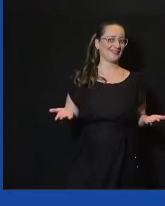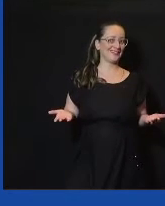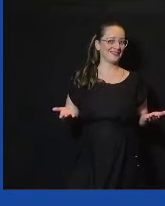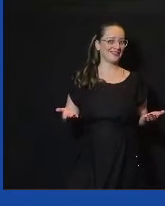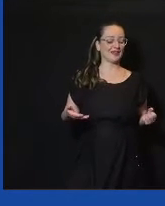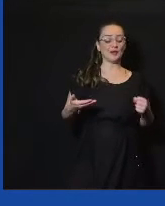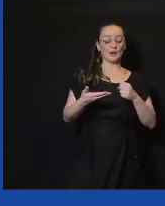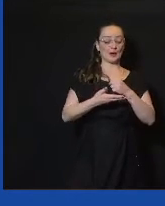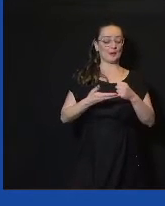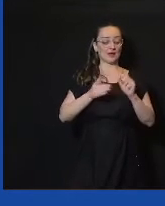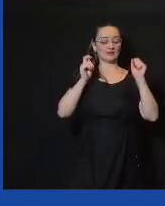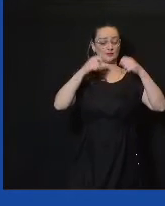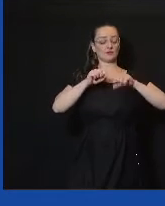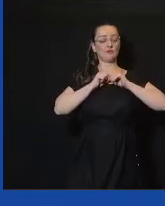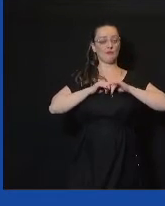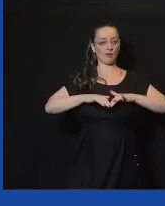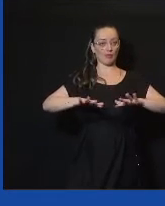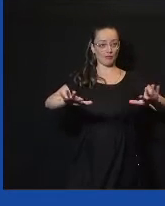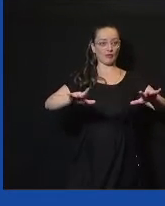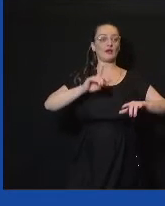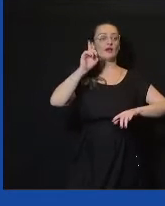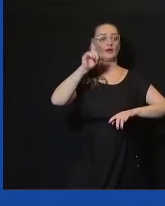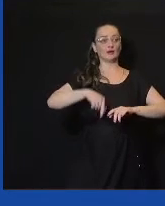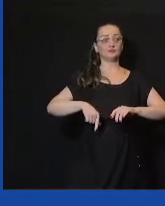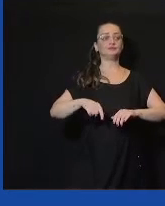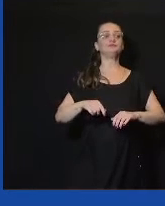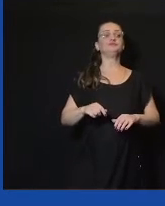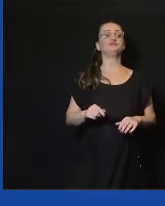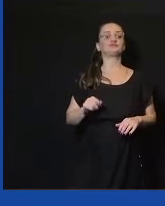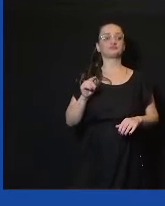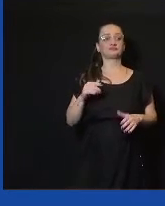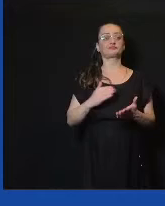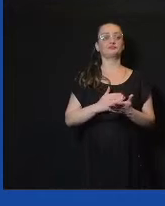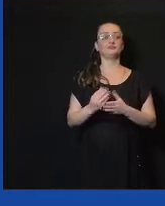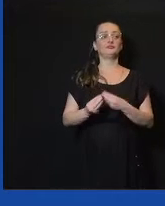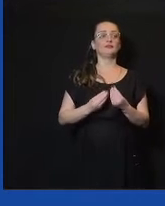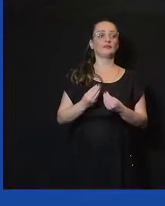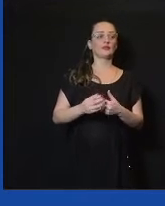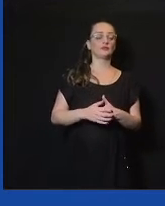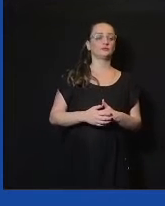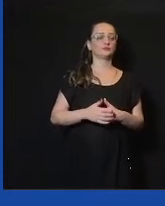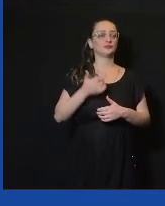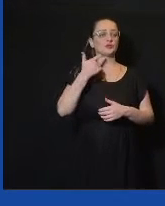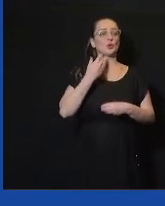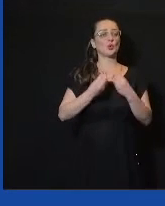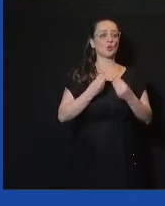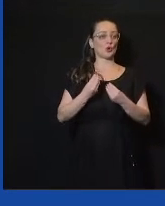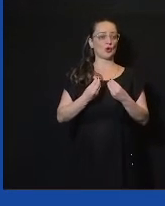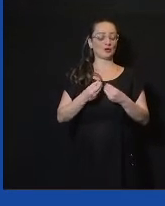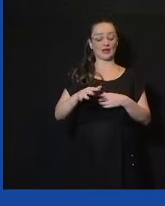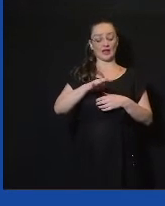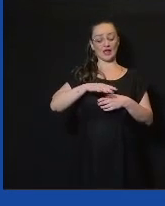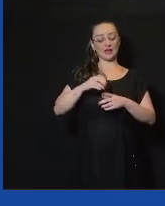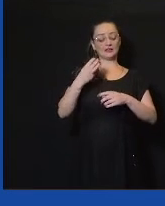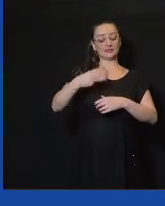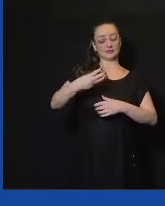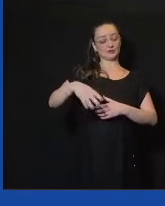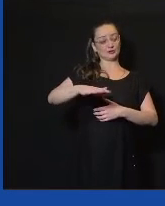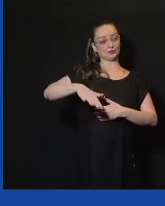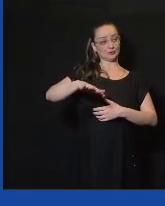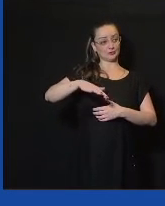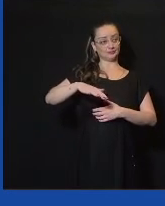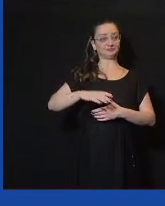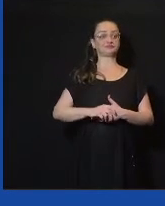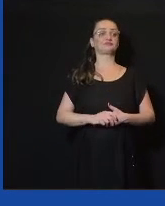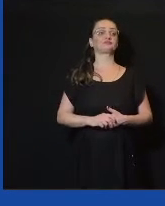base e a capacidade de distribuição de capilaridade se dava pela organização do terceiro setor, de que o modelo de